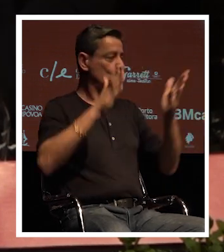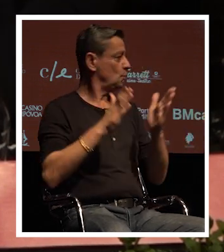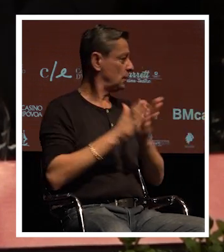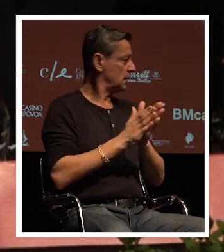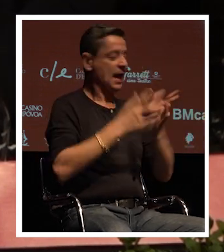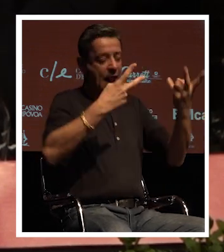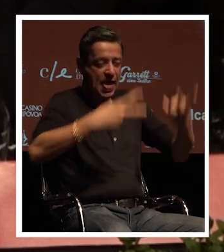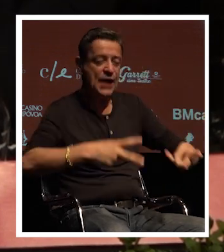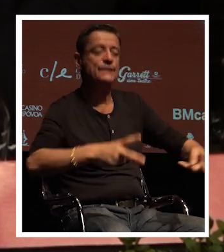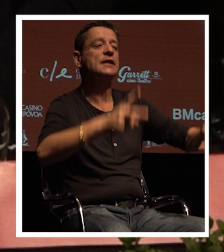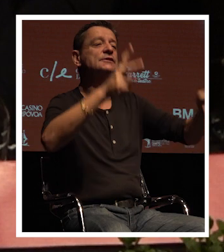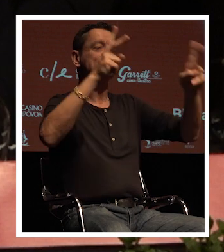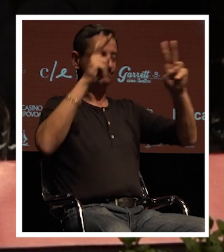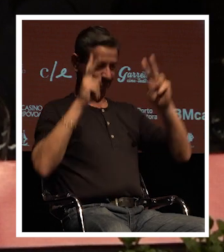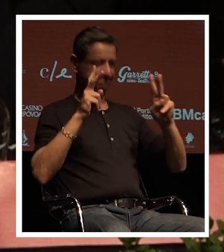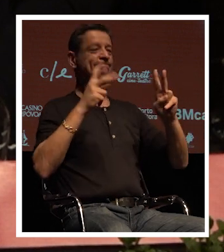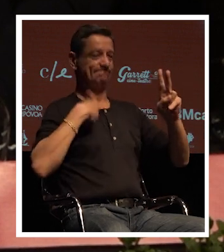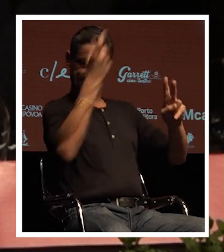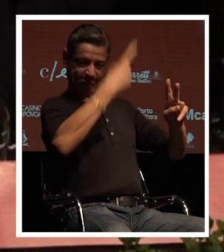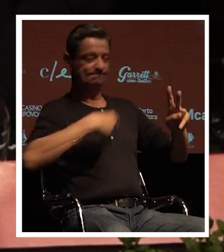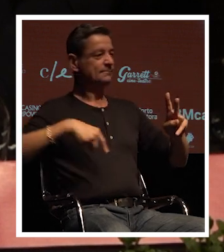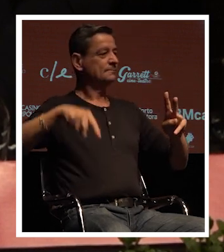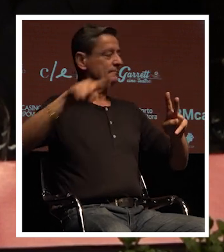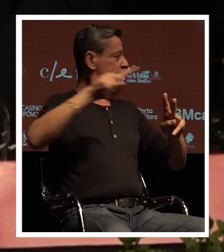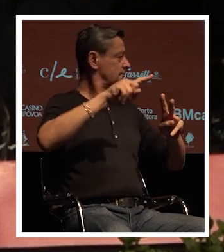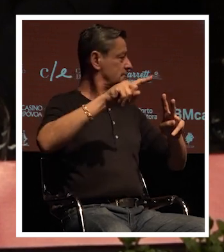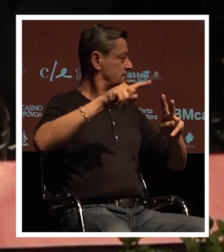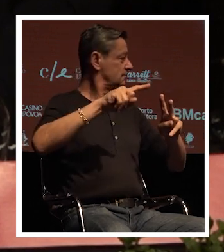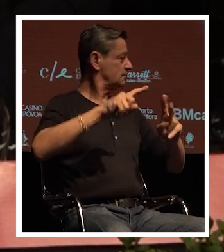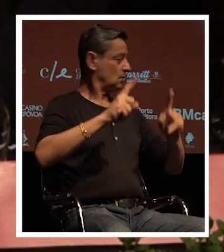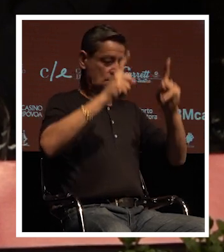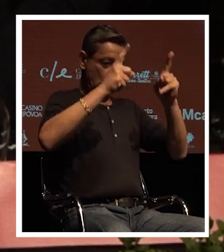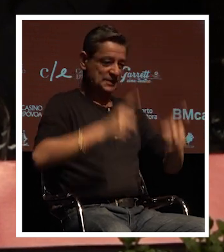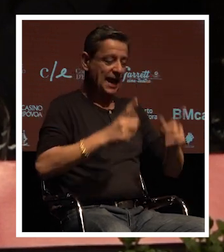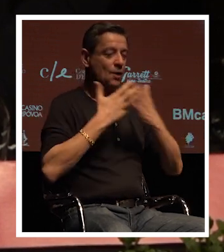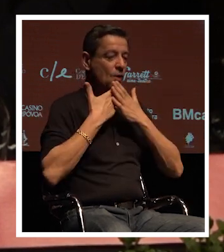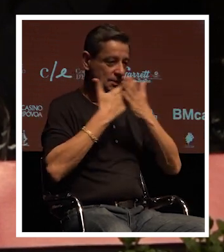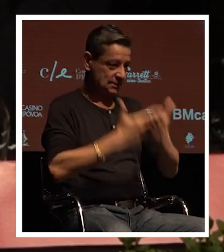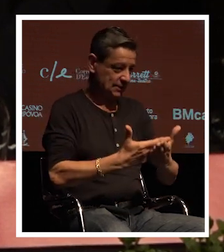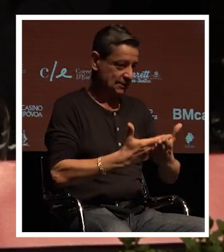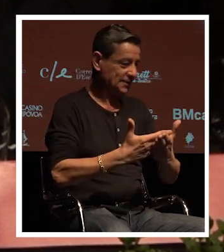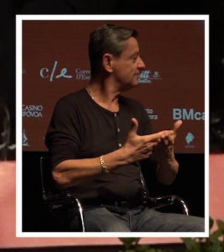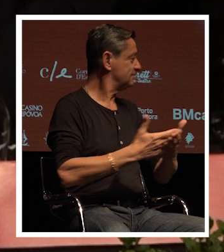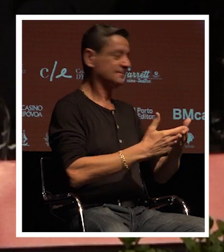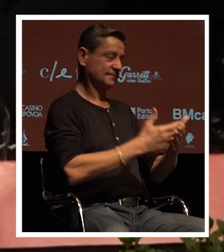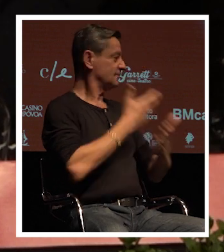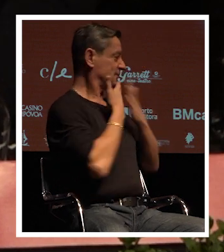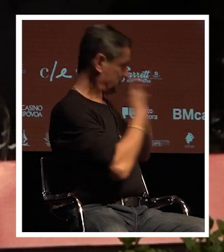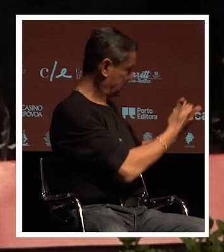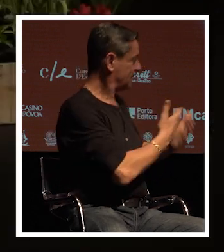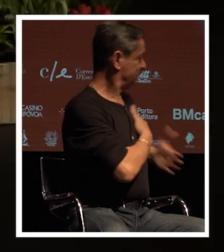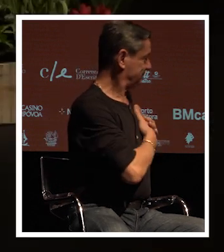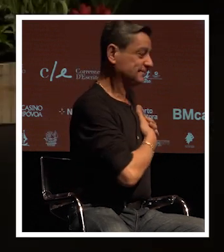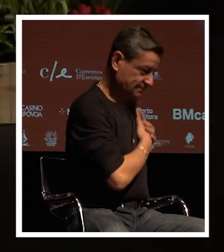sendo Livres Ora bem vou começar por agradecer este senhor que está aqui ao nosso